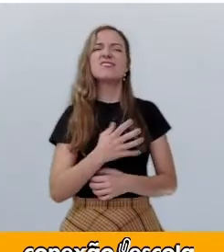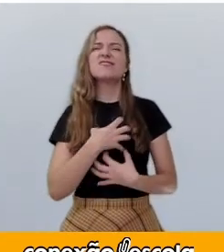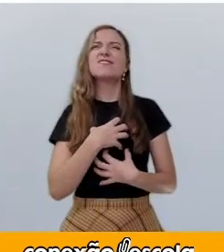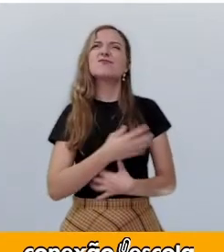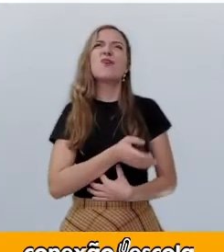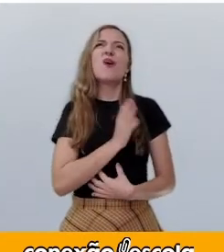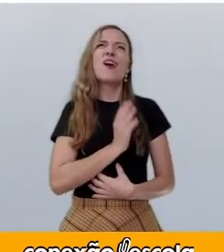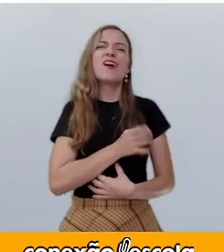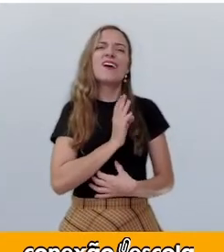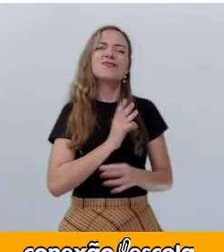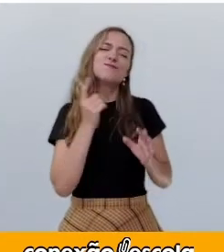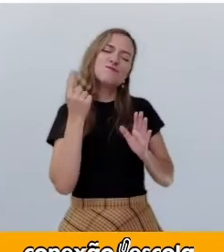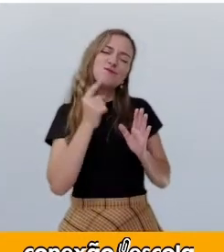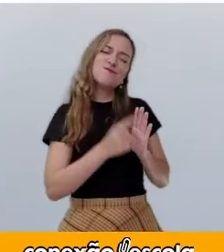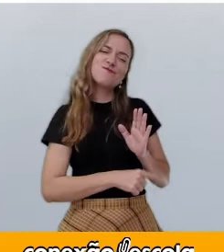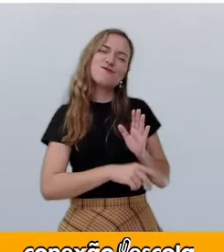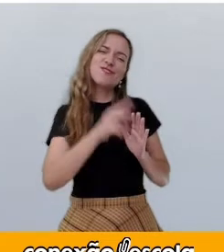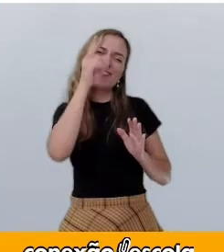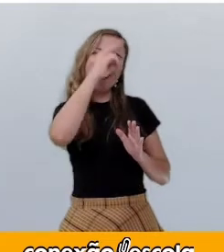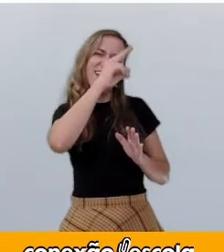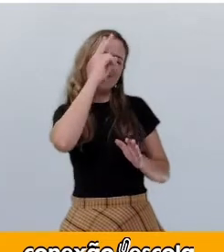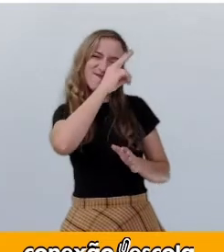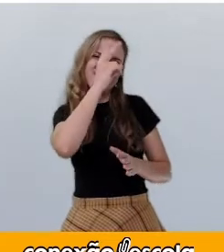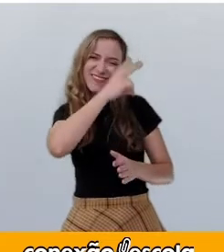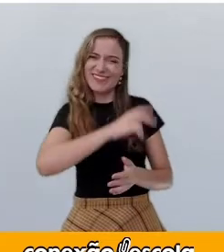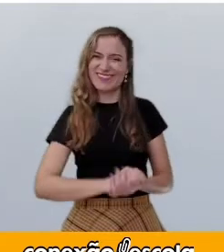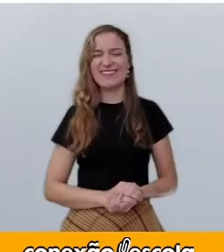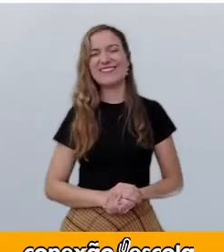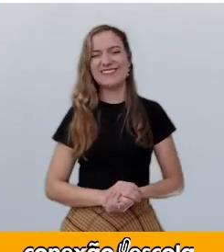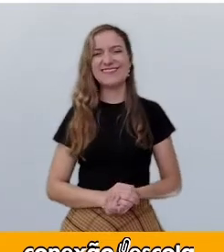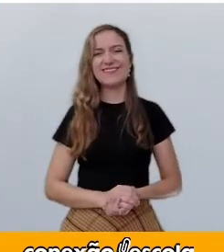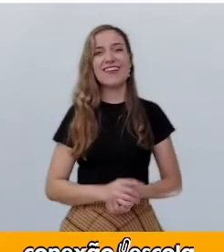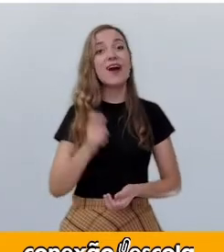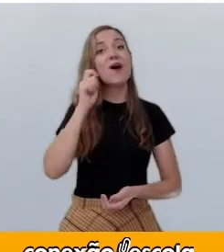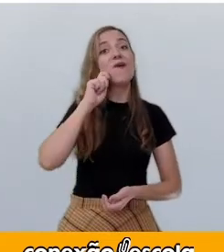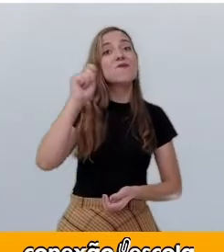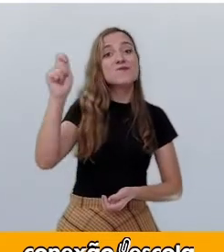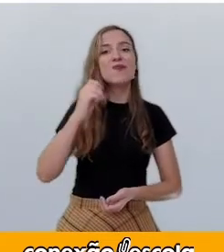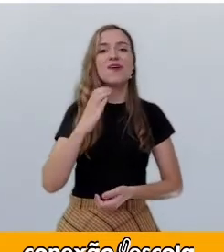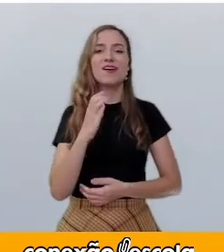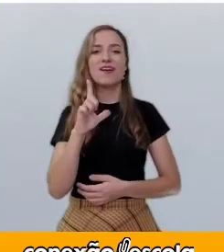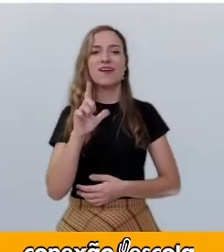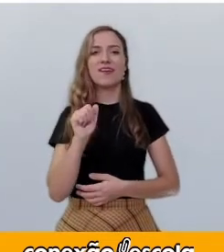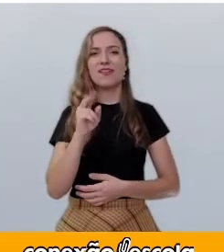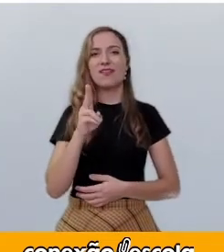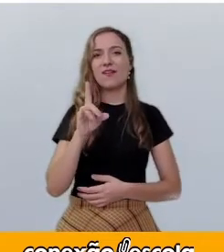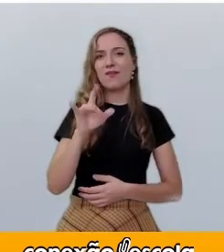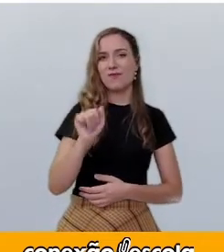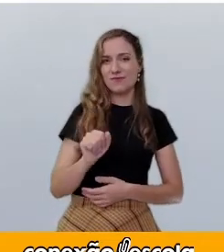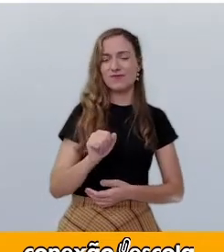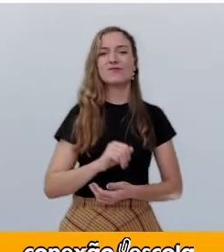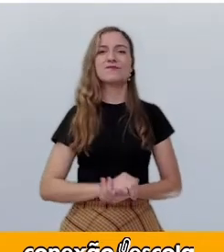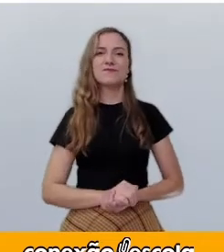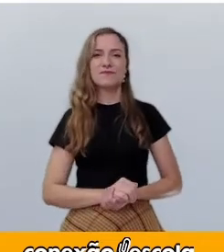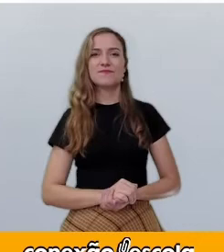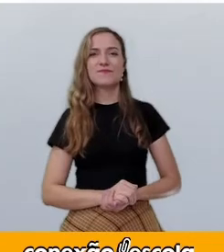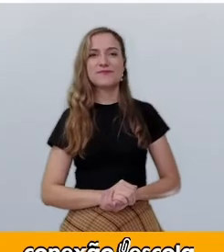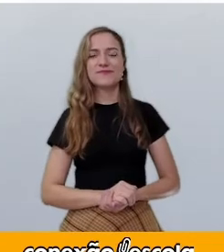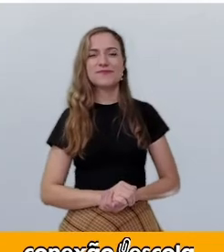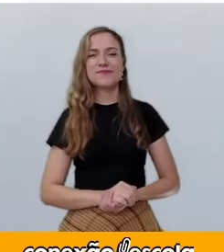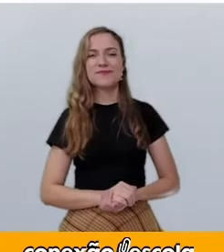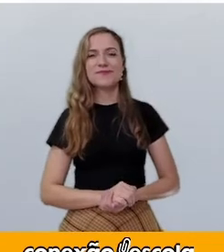muito especial no meu coração autora Cláudia Lima gabioneta